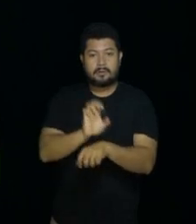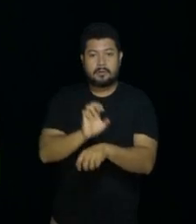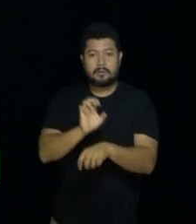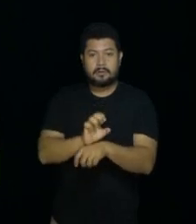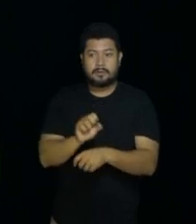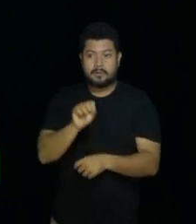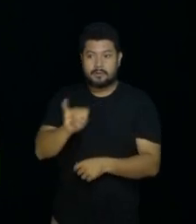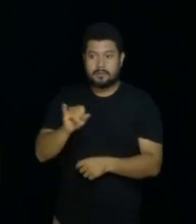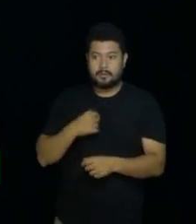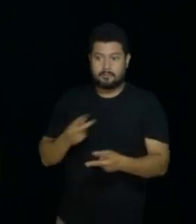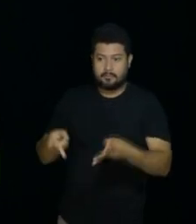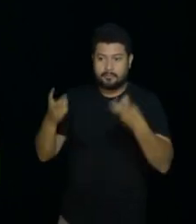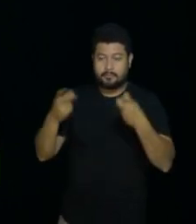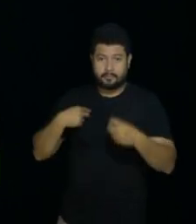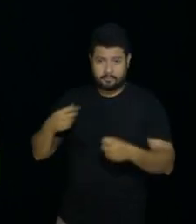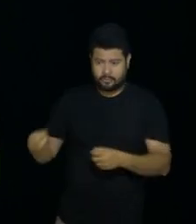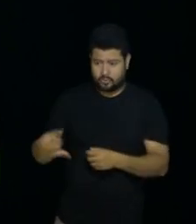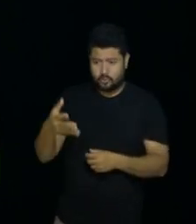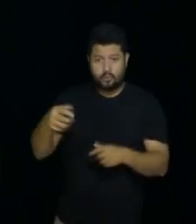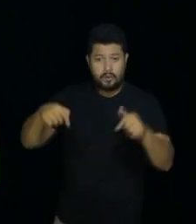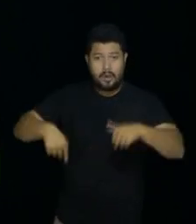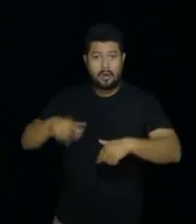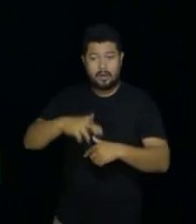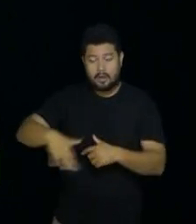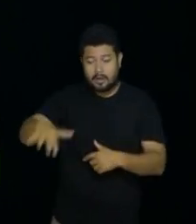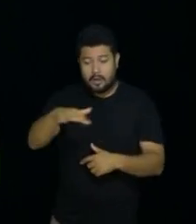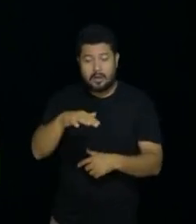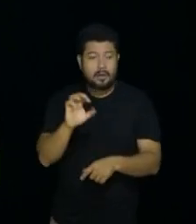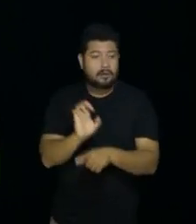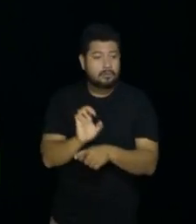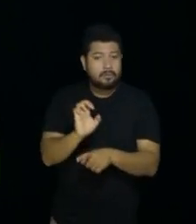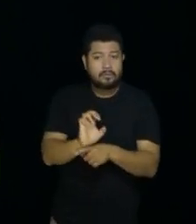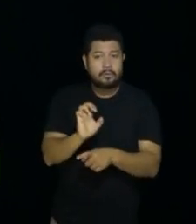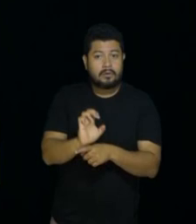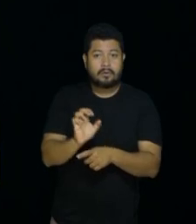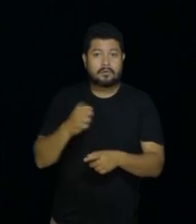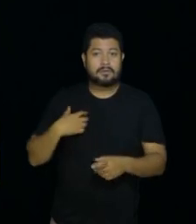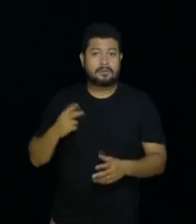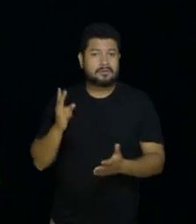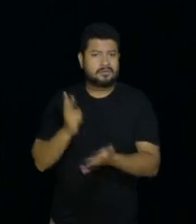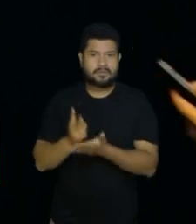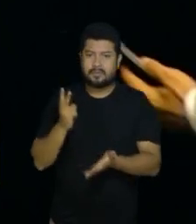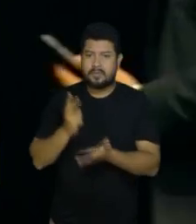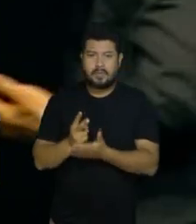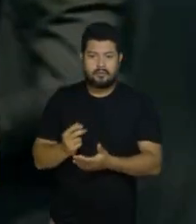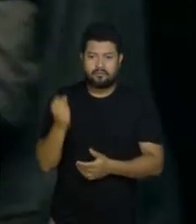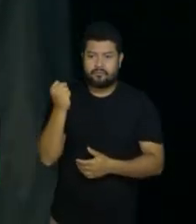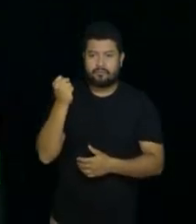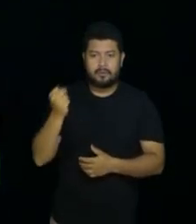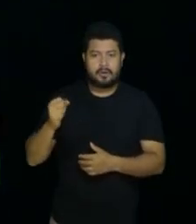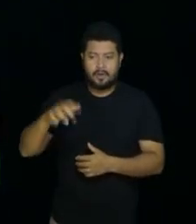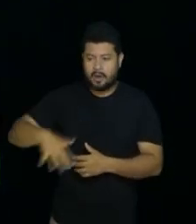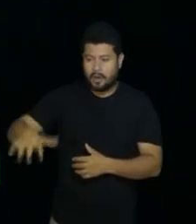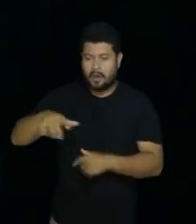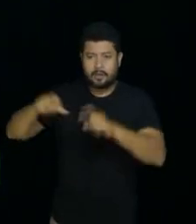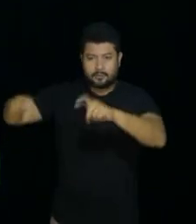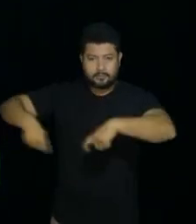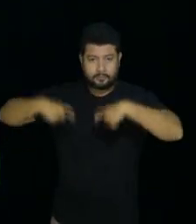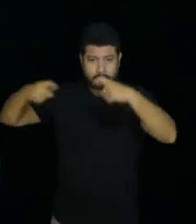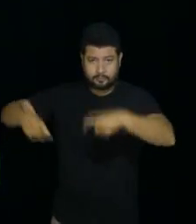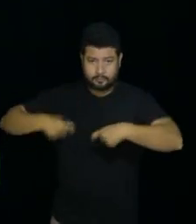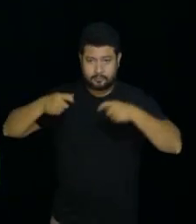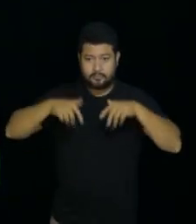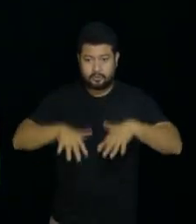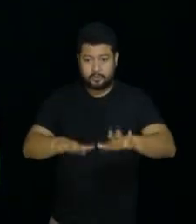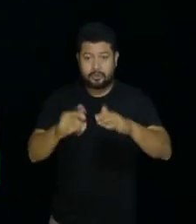nossa região e no nosso estado, que sempre foi muito forte na área agrícola, na área metalmecânica e na têxtil,